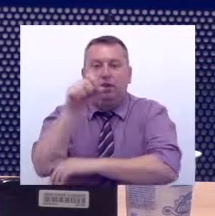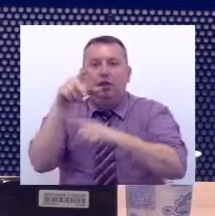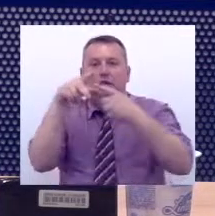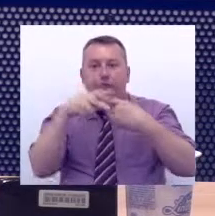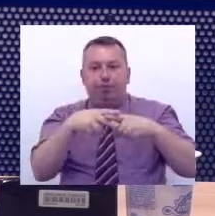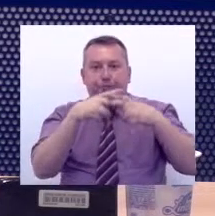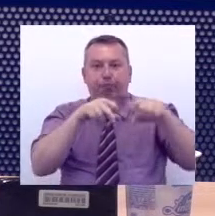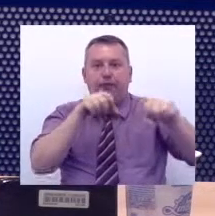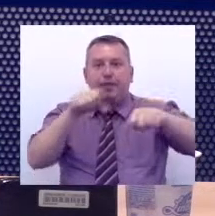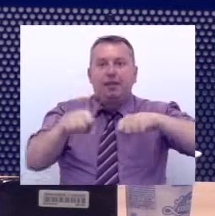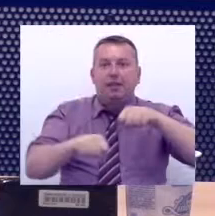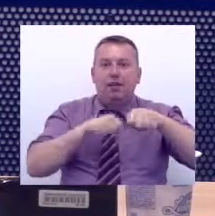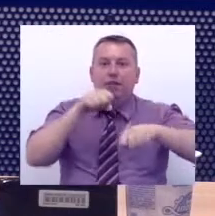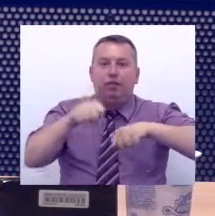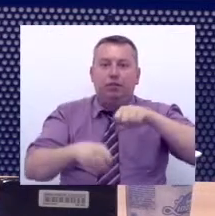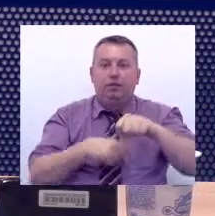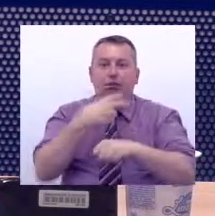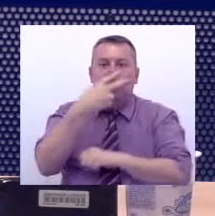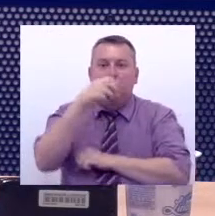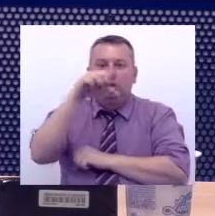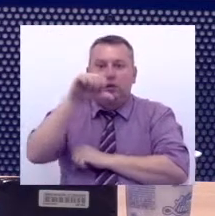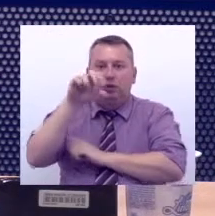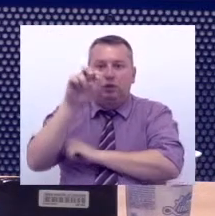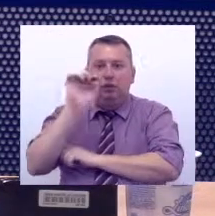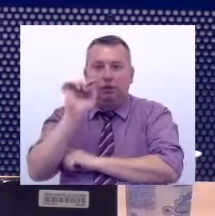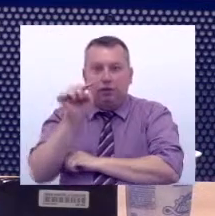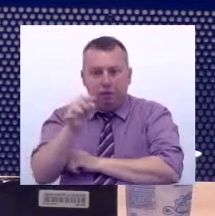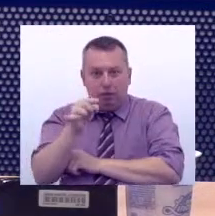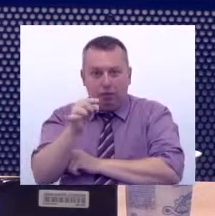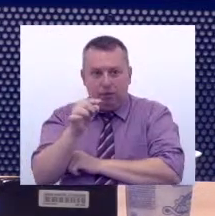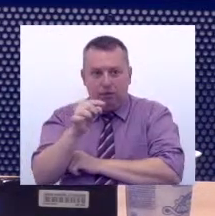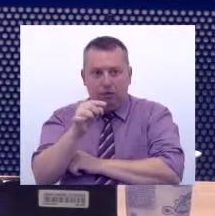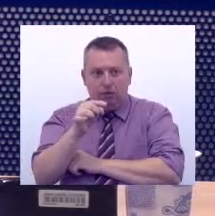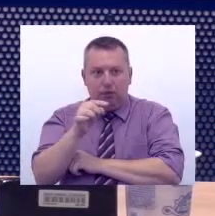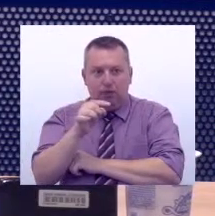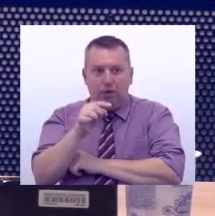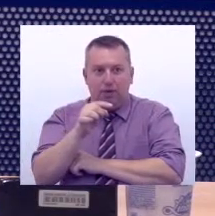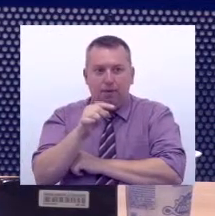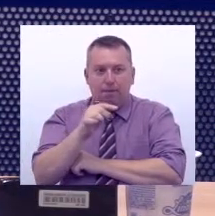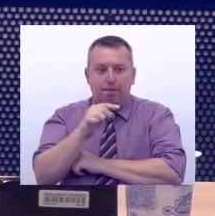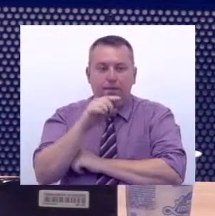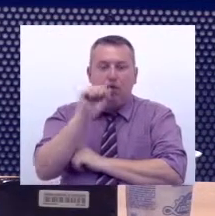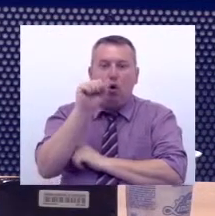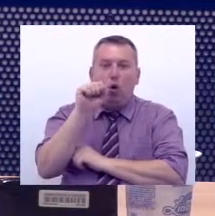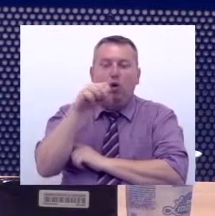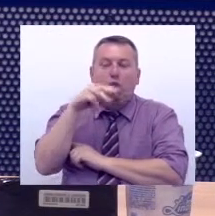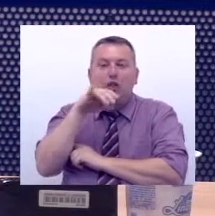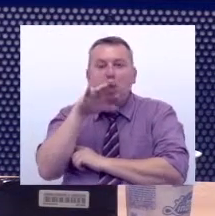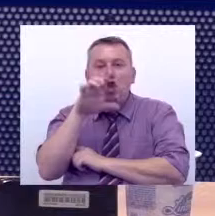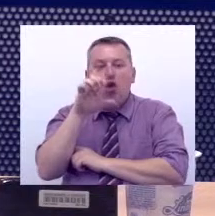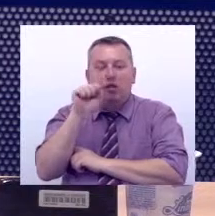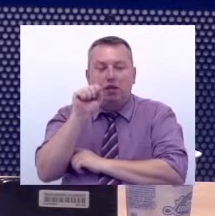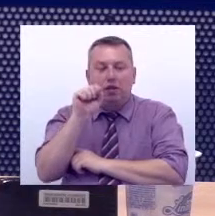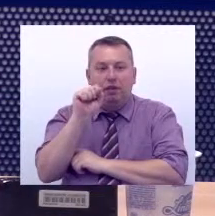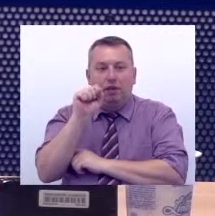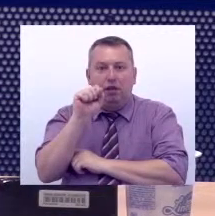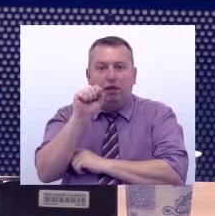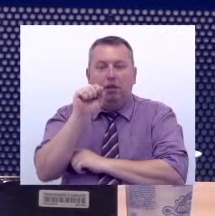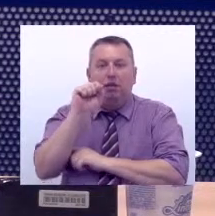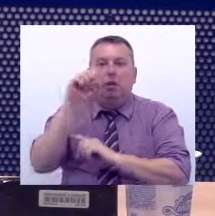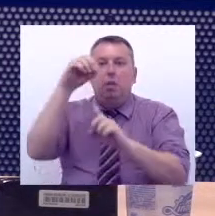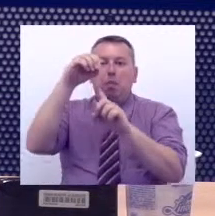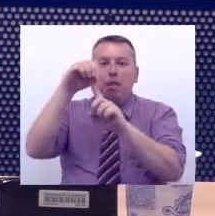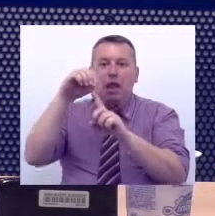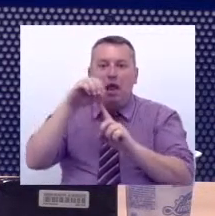de ciclovia, 295 mil, para o plano de mobilidade, 8 milhões, sinalização